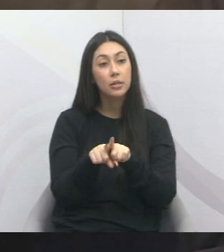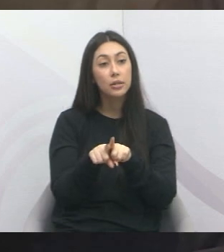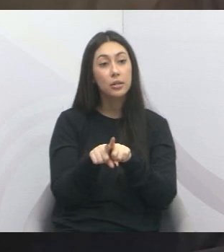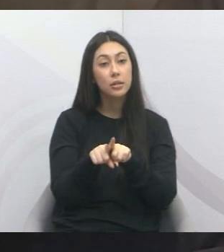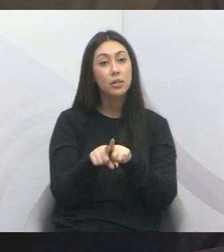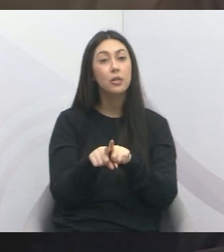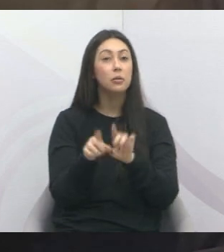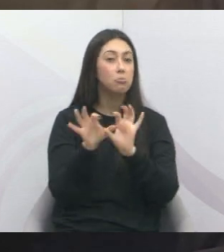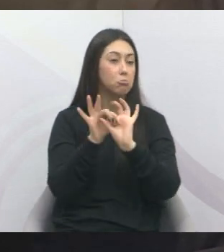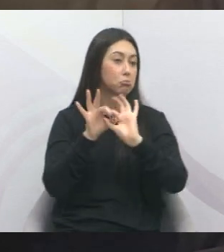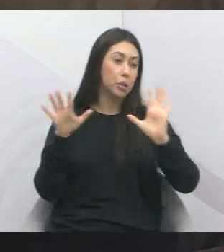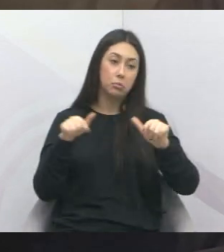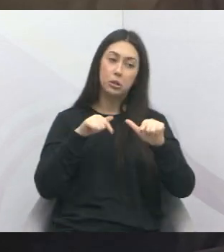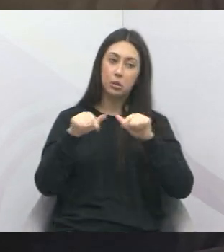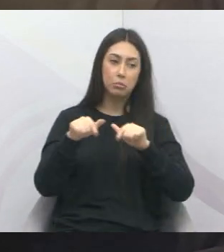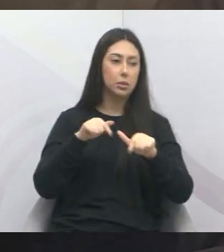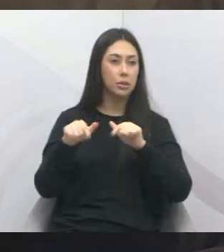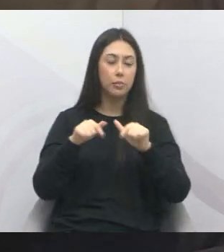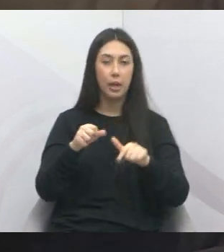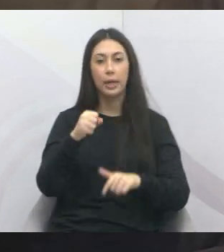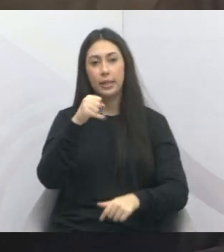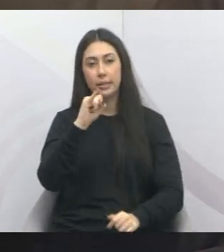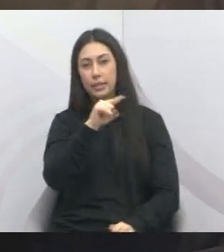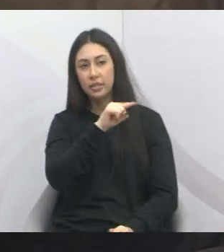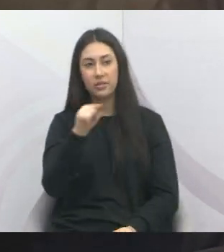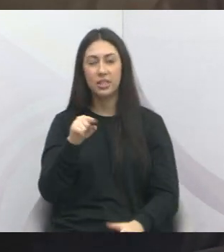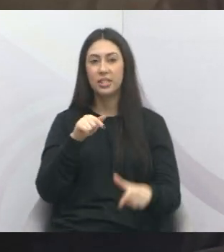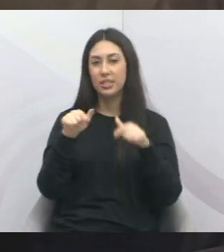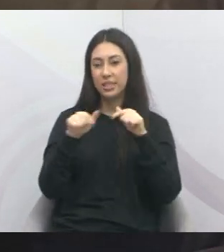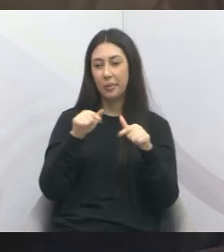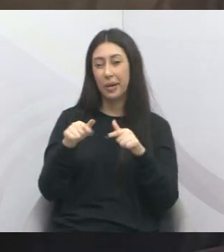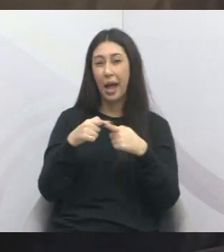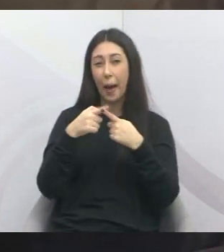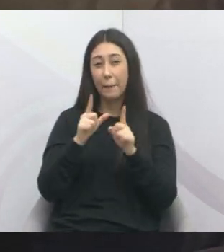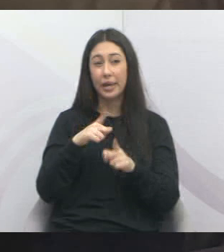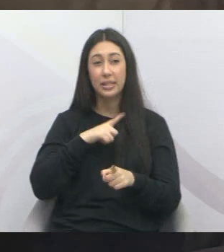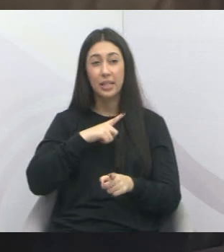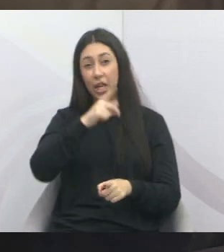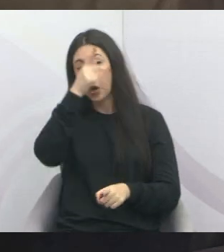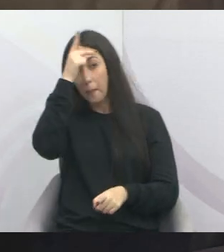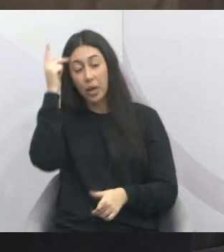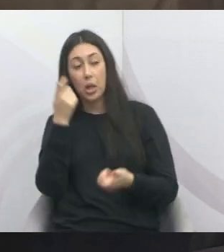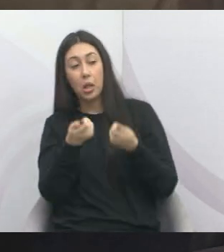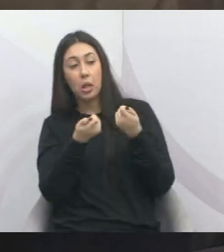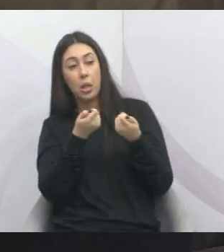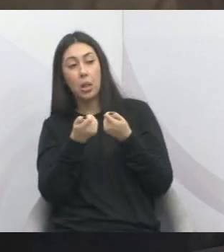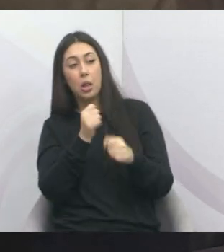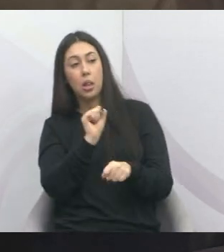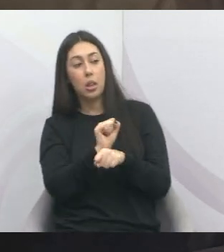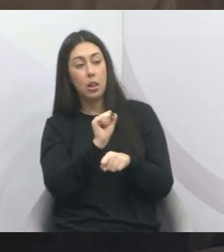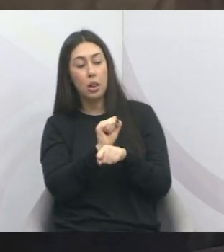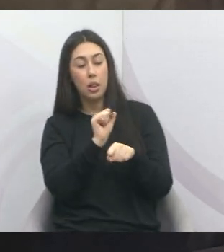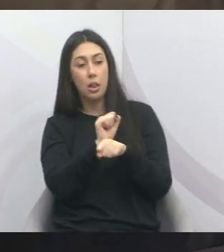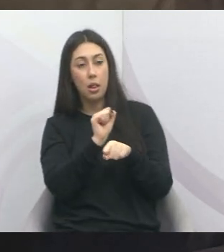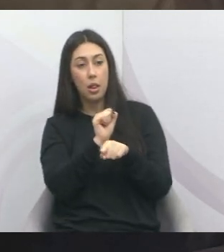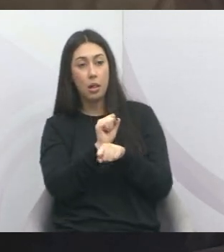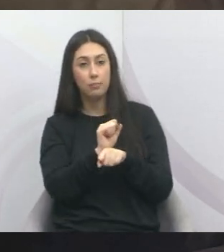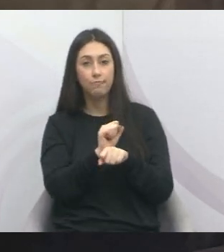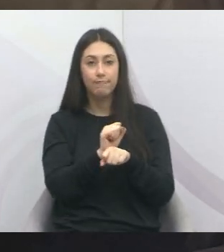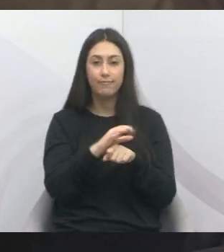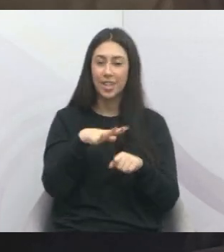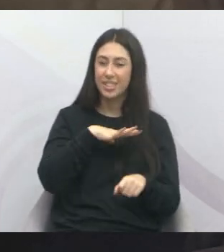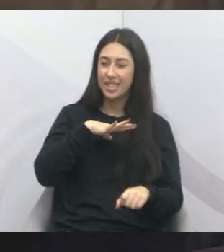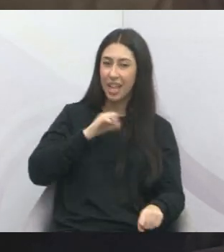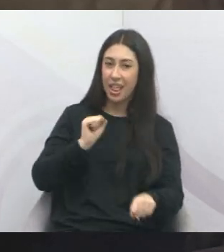vocês trabalhem. Se vocês trabalhar focado no freio de mão puxado em cima de uma só fala ou 2 falas, a cidade